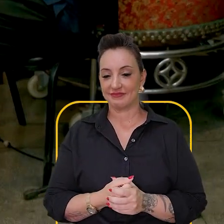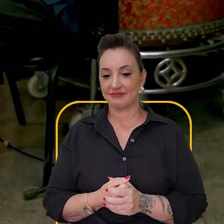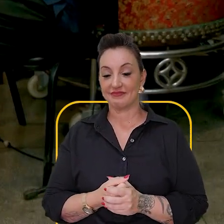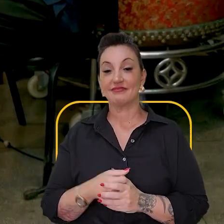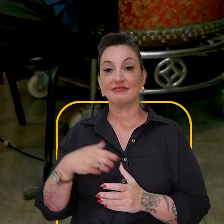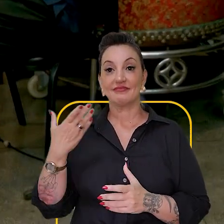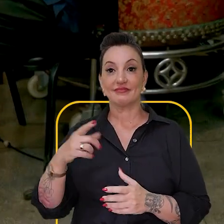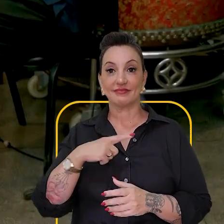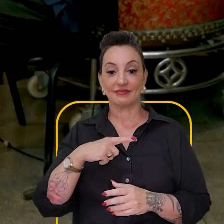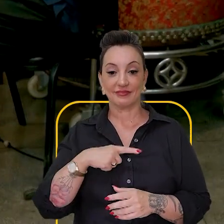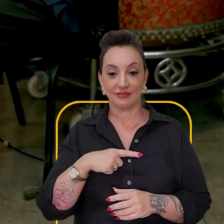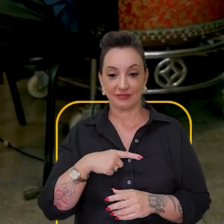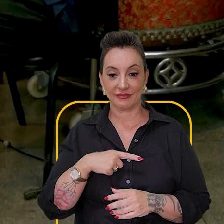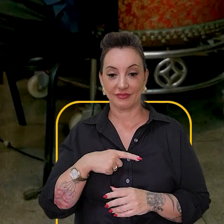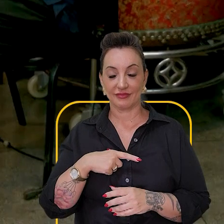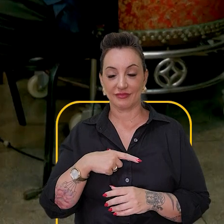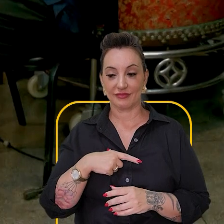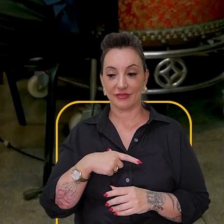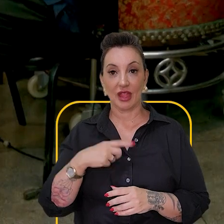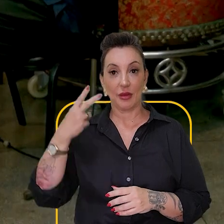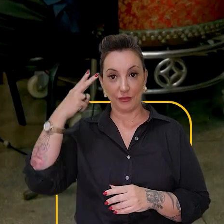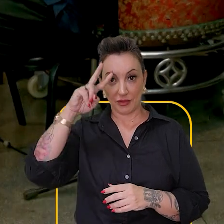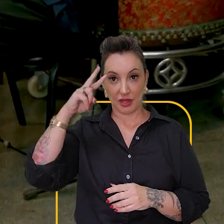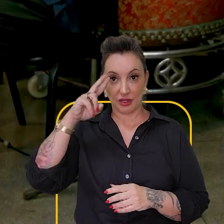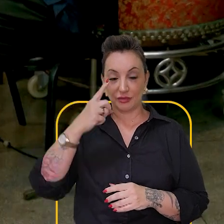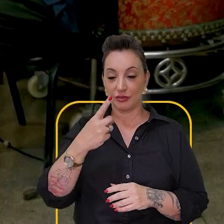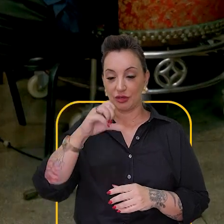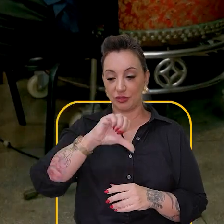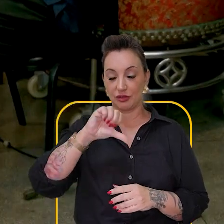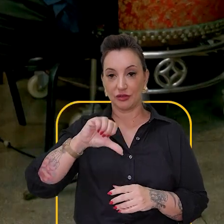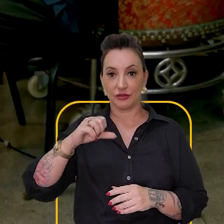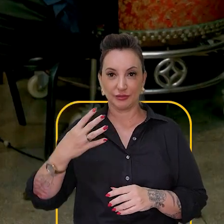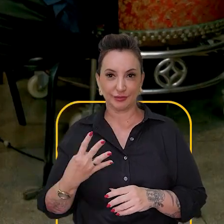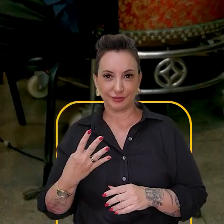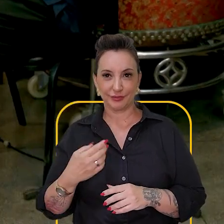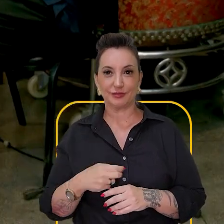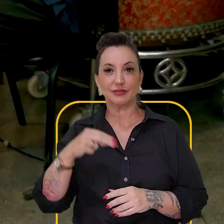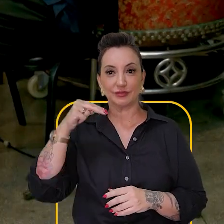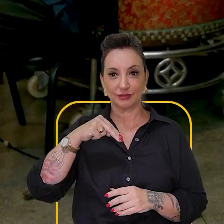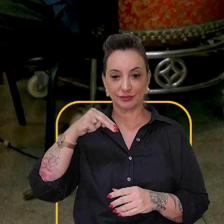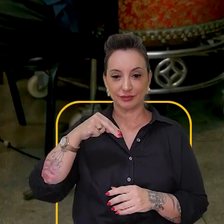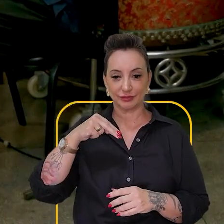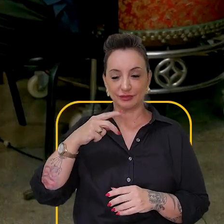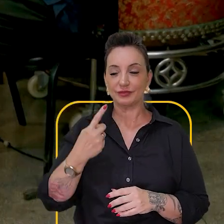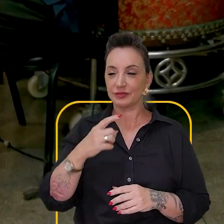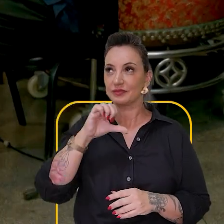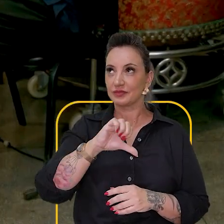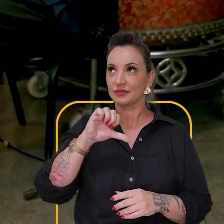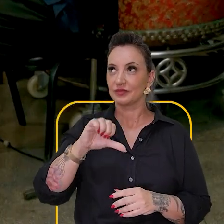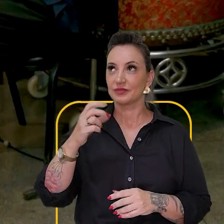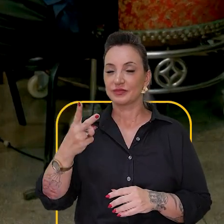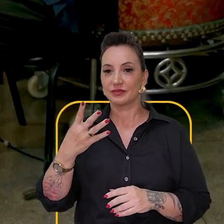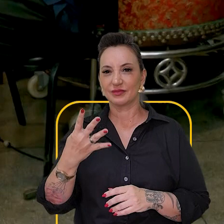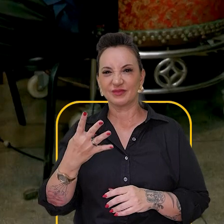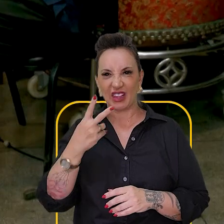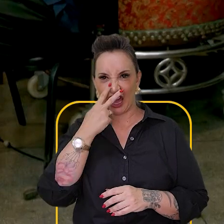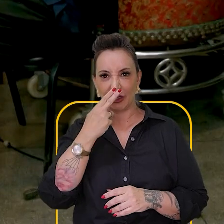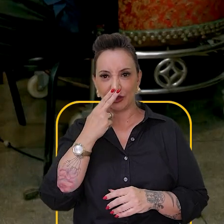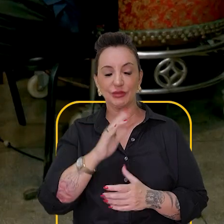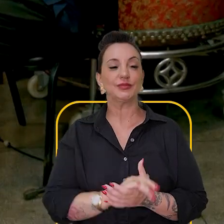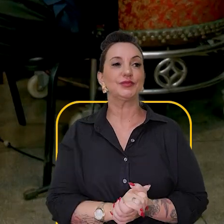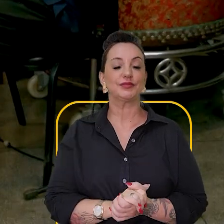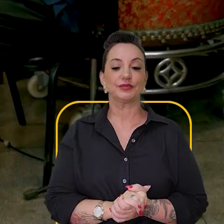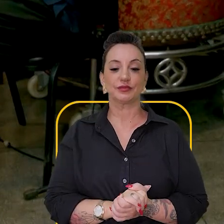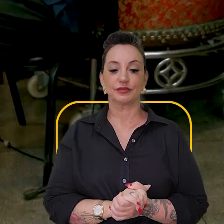usar Uhum E e aí quando teve em toluca a competição em 94 foi em